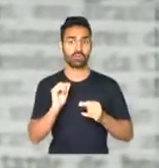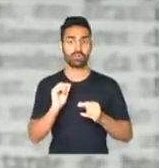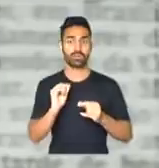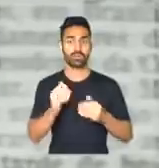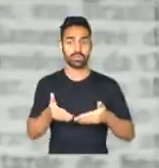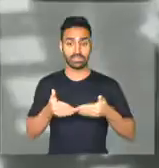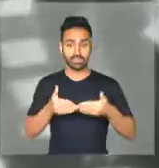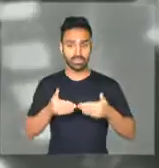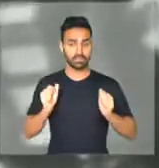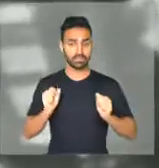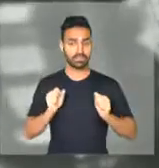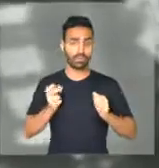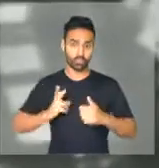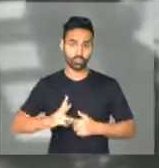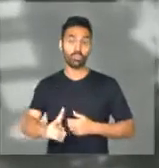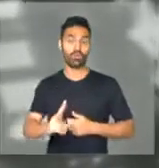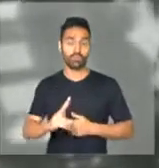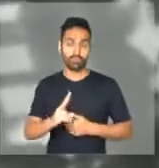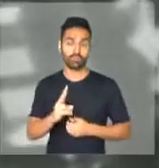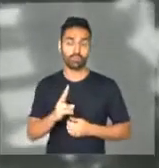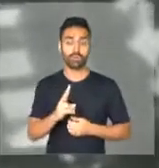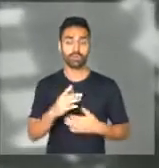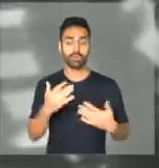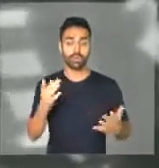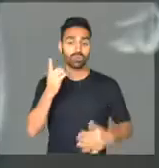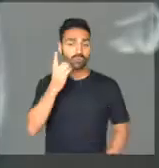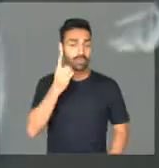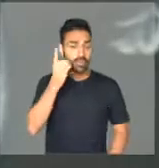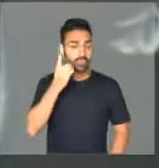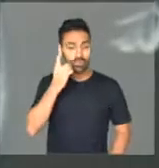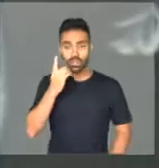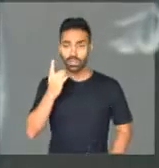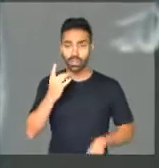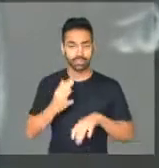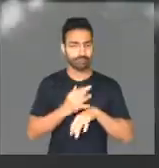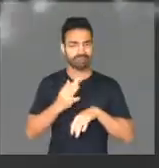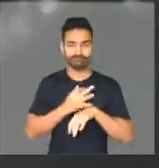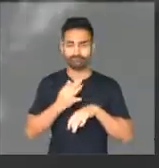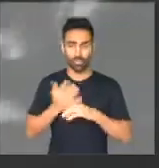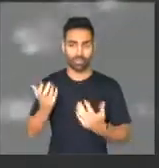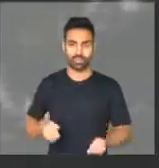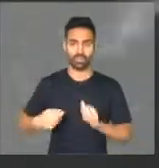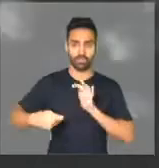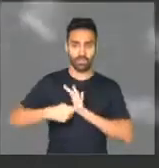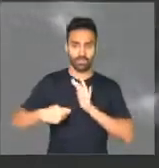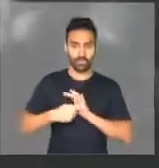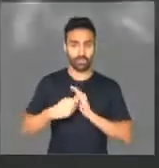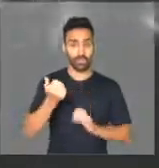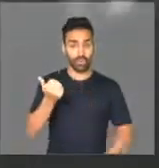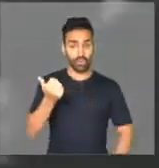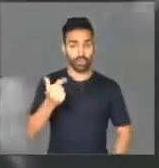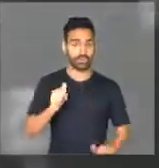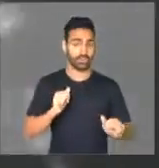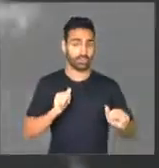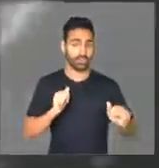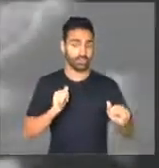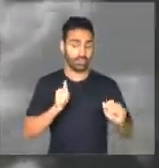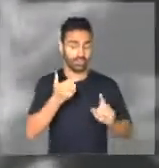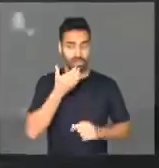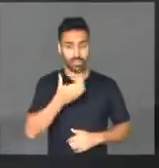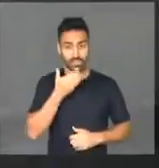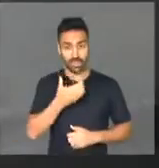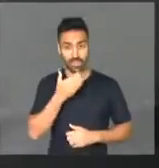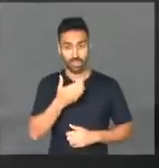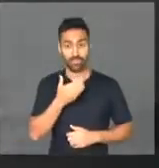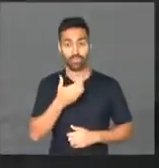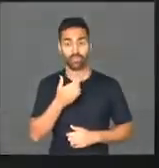para seguir em frente. Os parlamentares, contudo, resistiram à pressão. Em 12 de dezembro, o pedido de licença